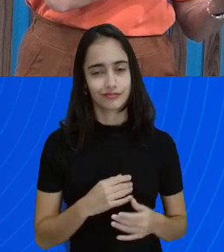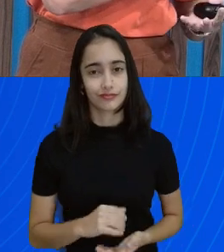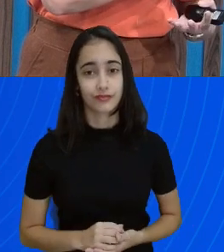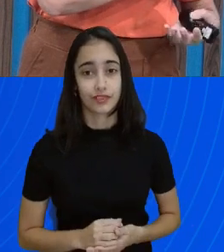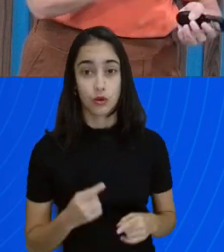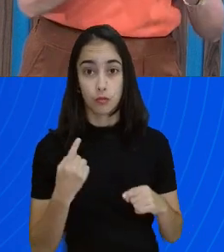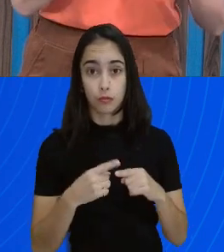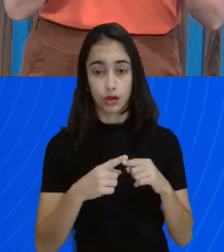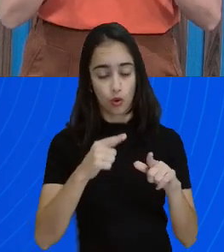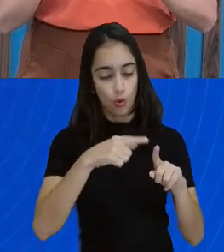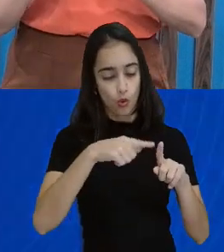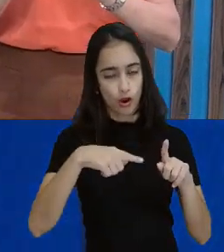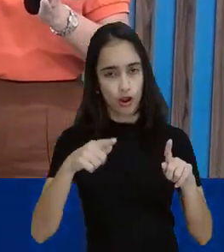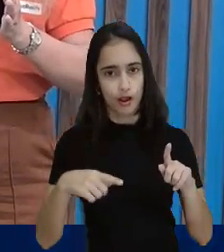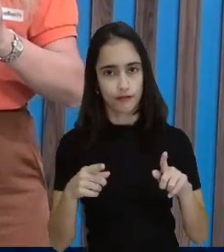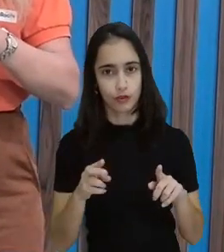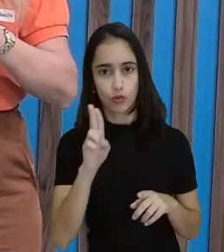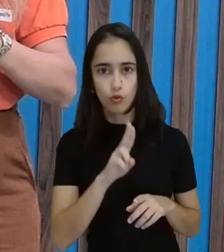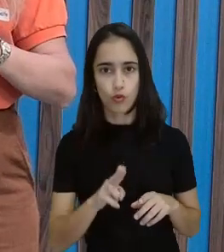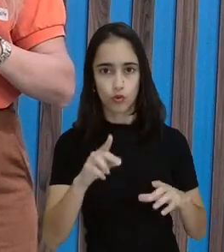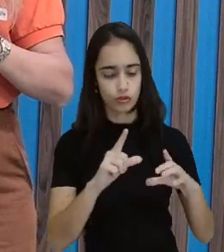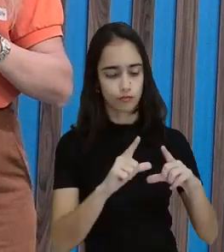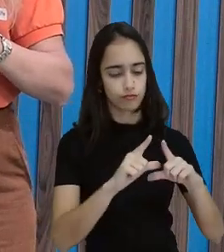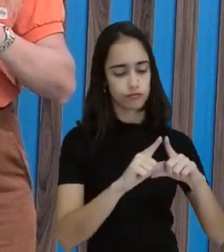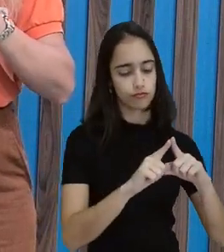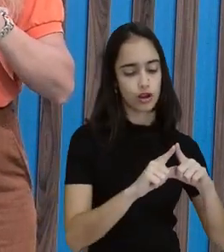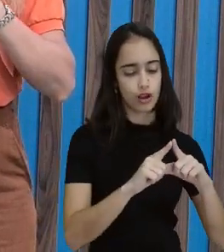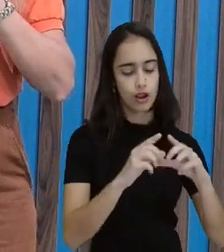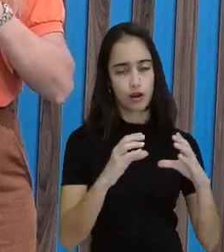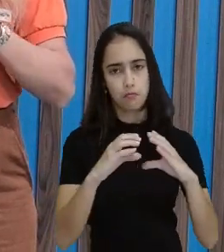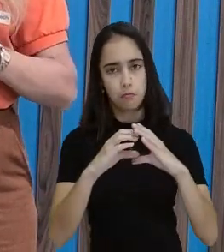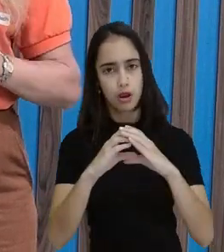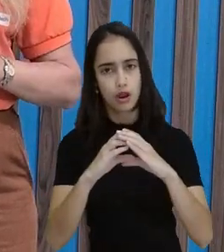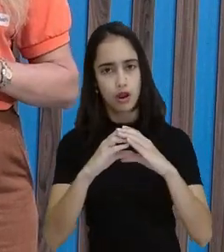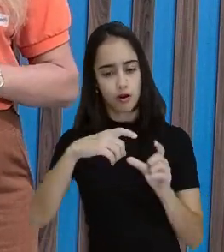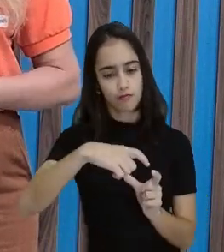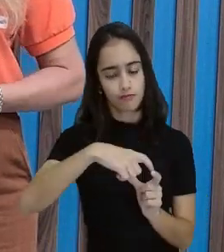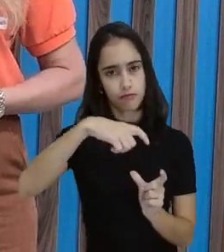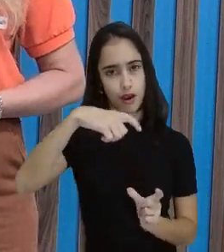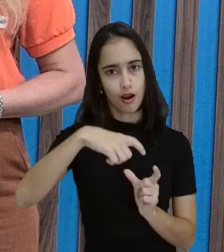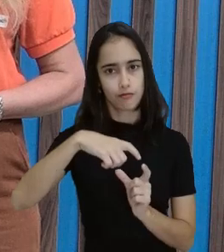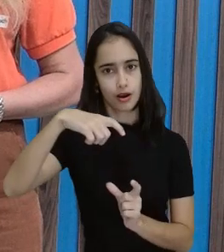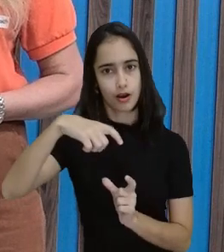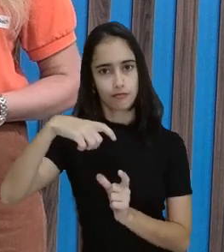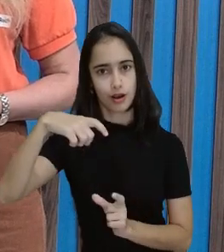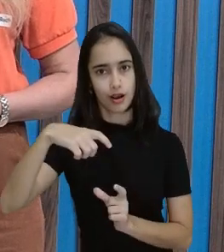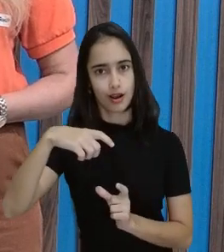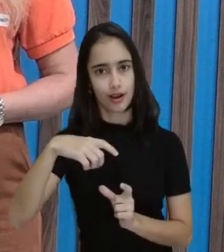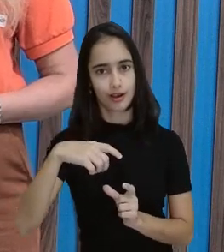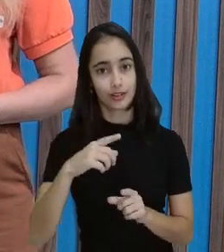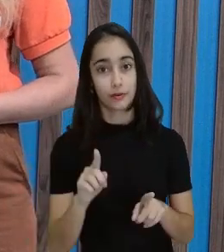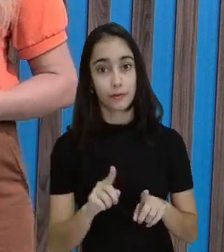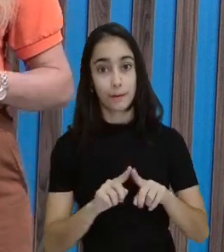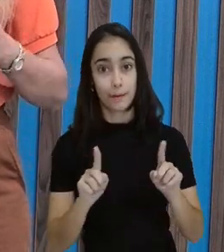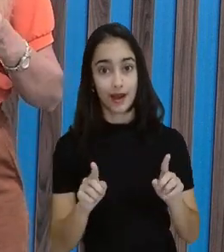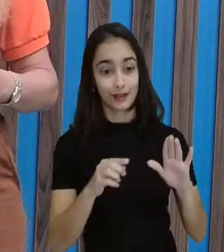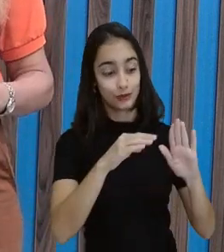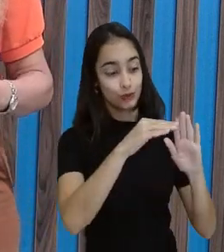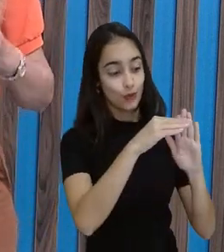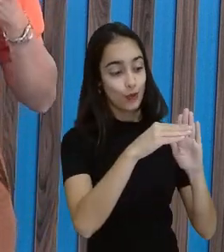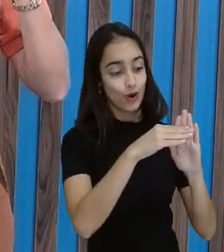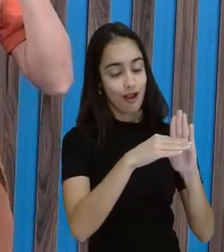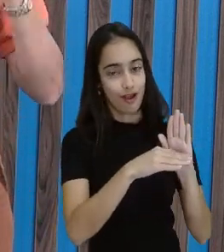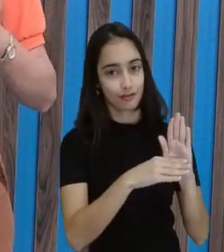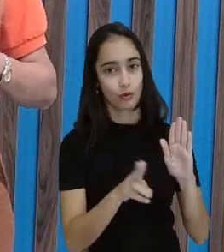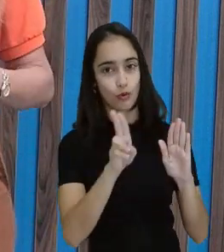formas geométricas. A tabela é através de linhas e colunas. Certo, gente? Mas em todos